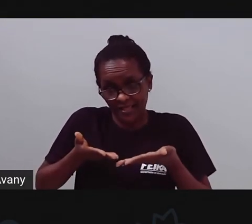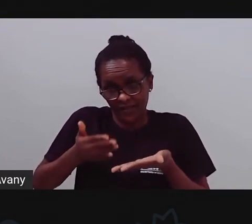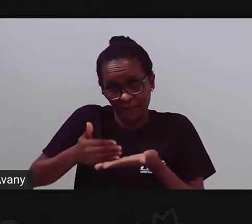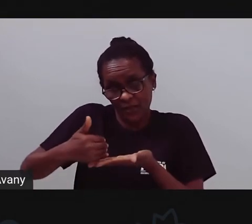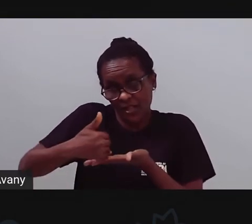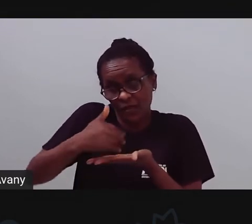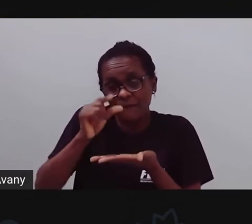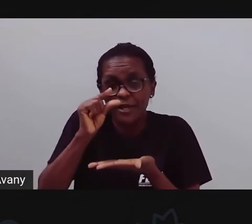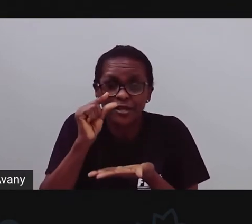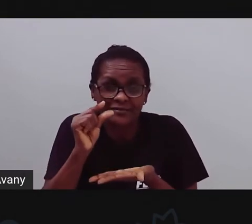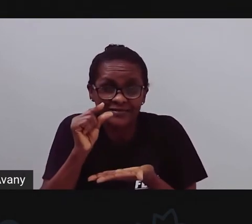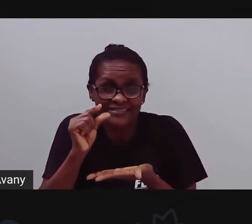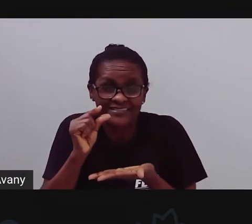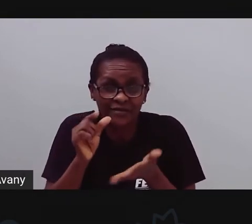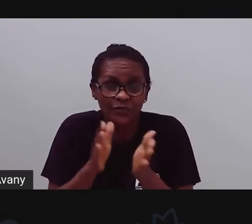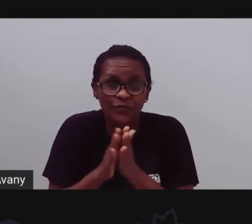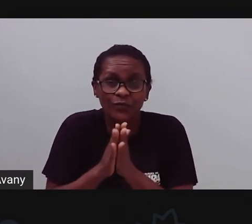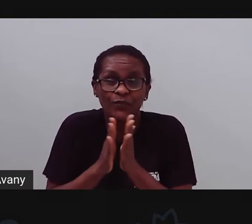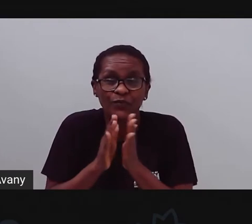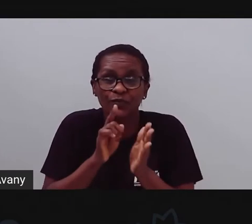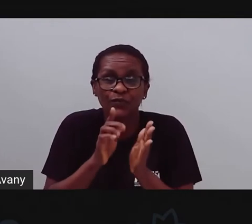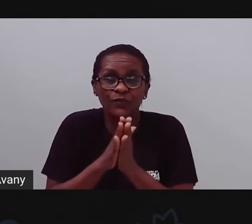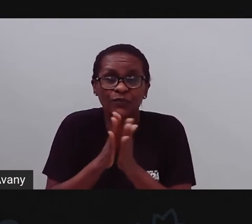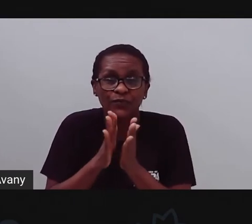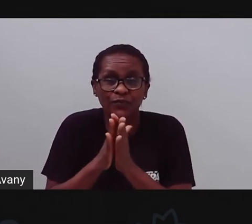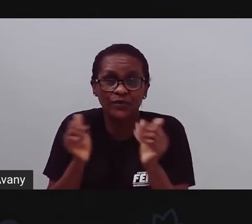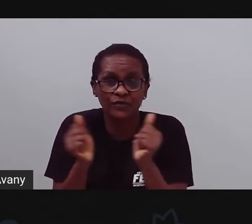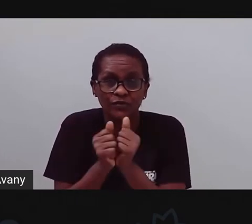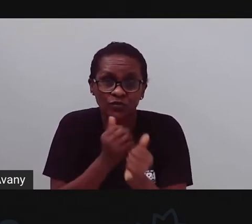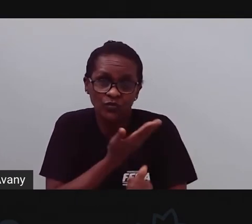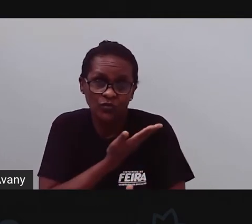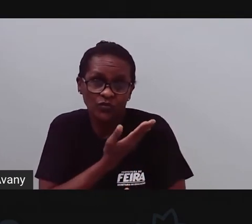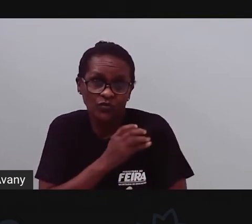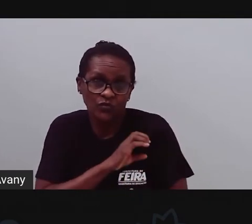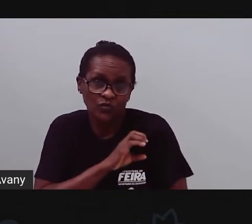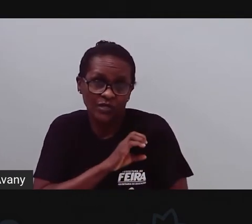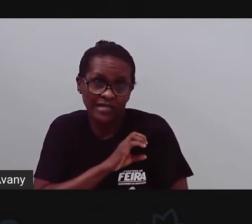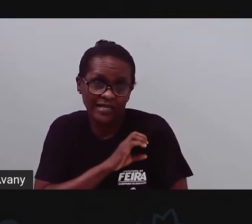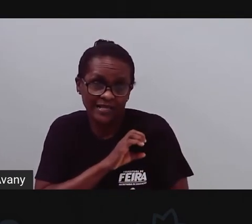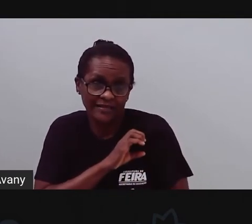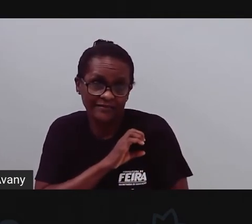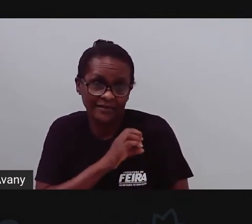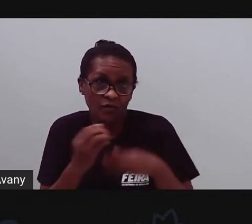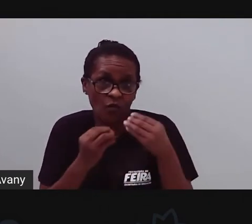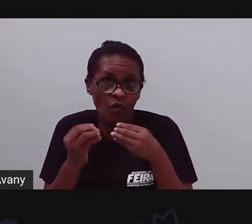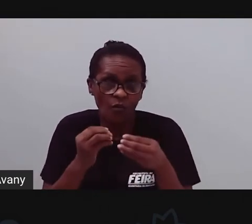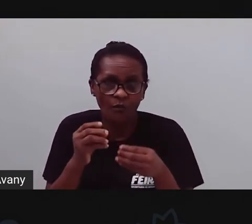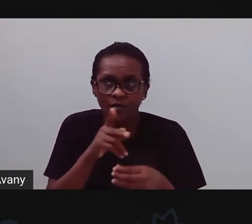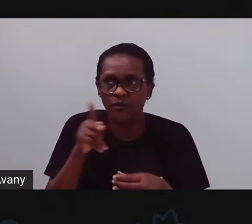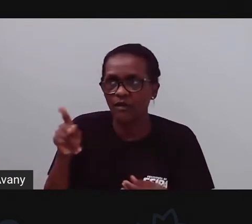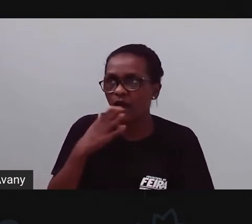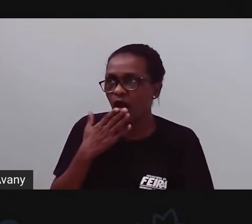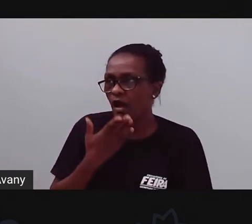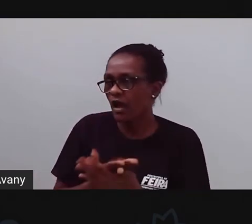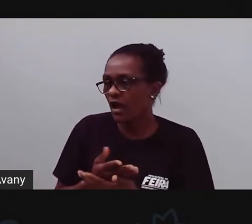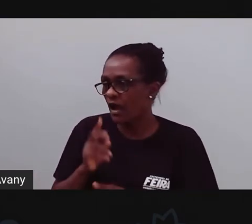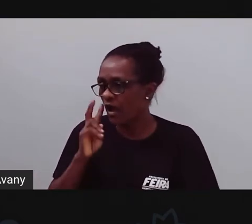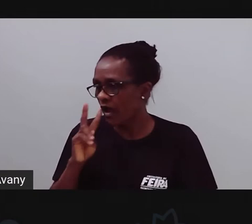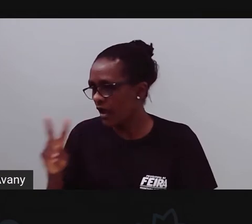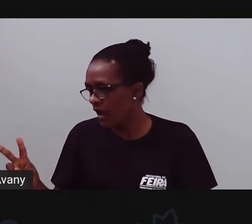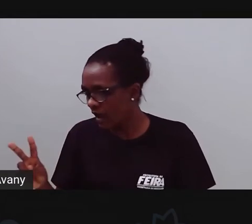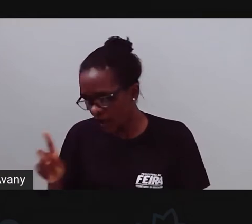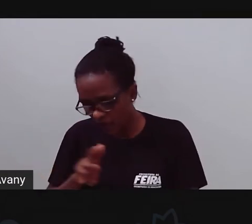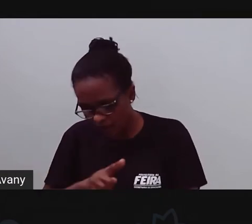lá para escola tá cantar os parabéns com os coleguinhas né então quando a provinha que o aluno próprio não tinha